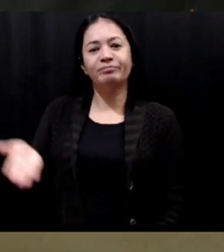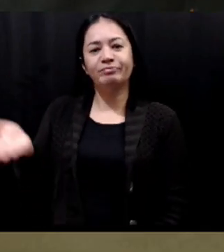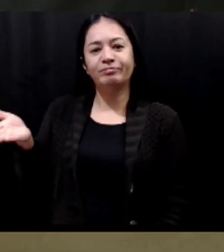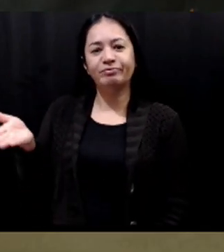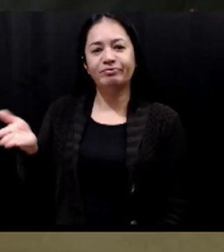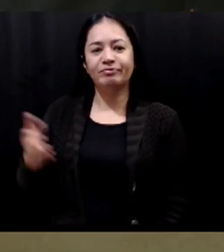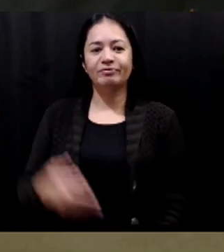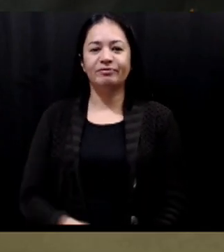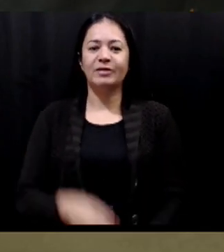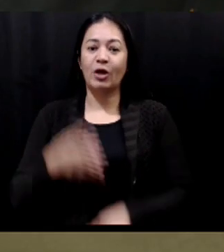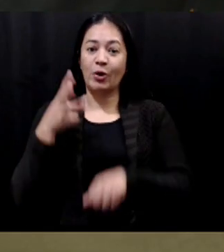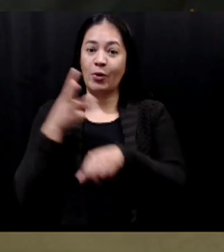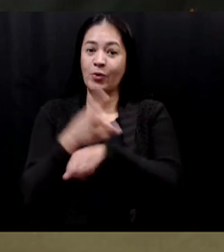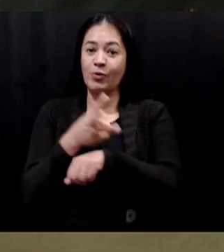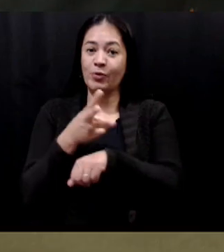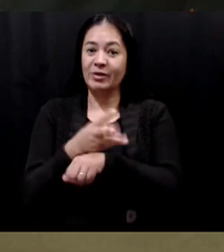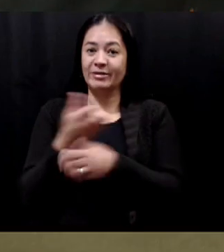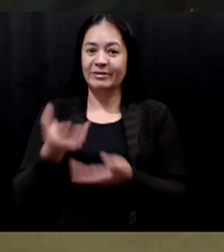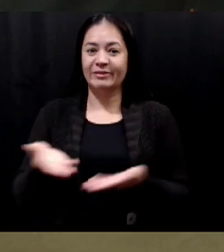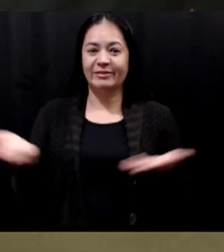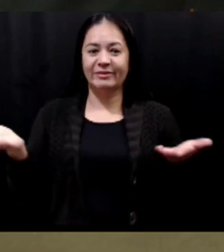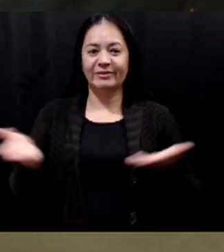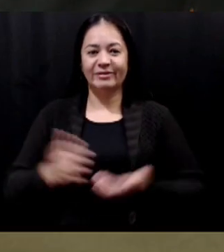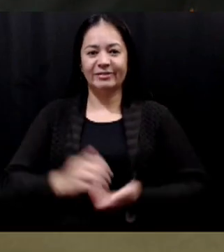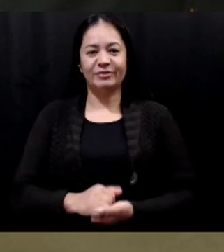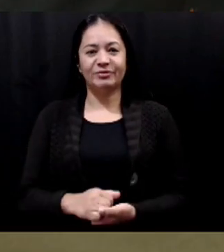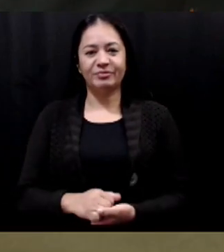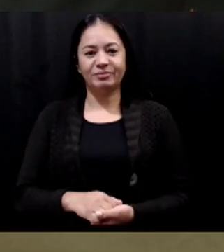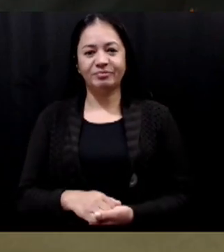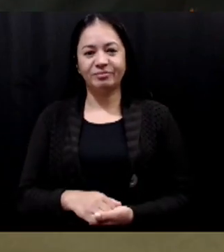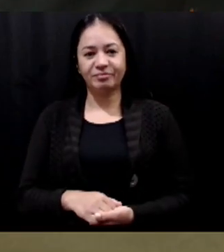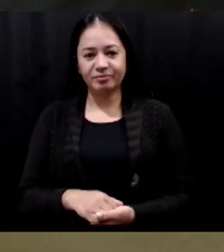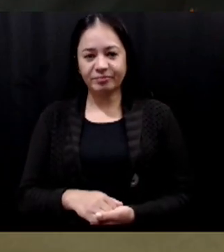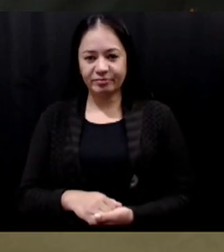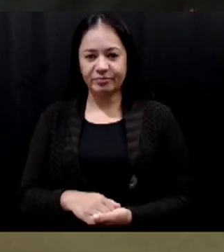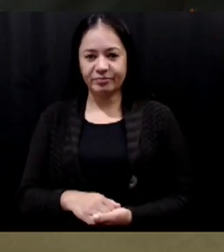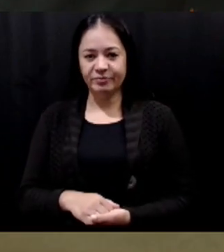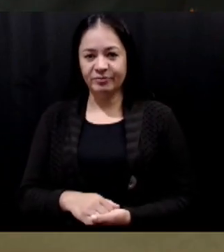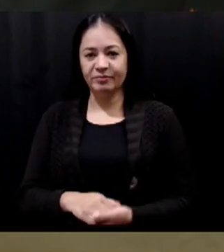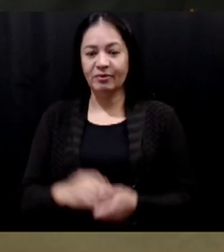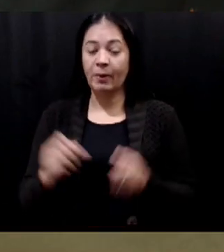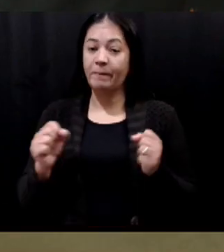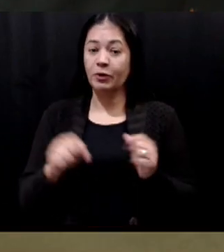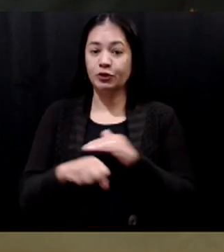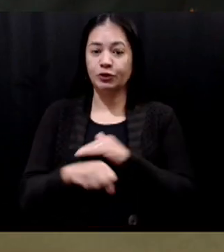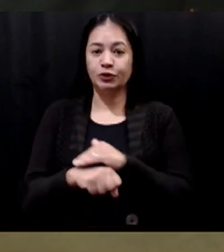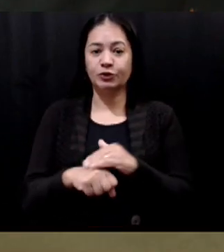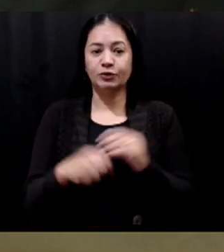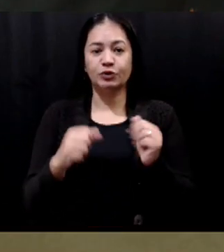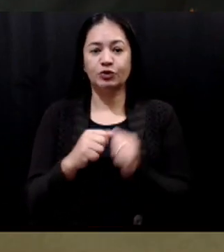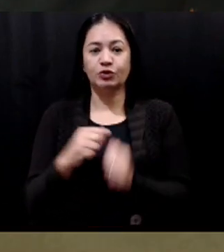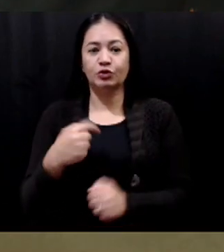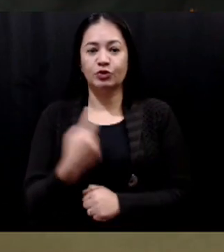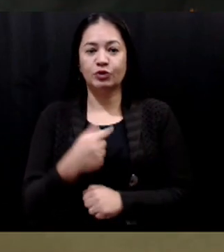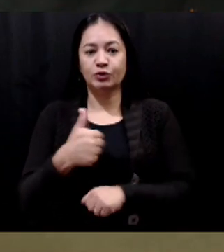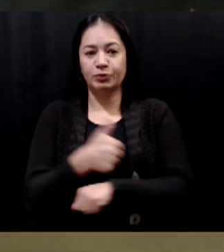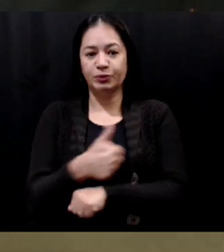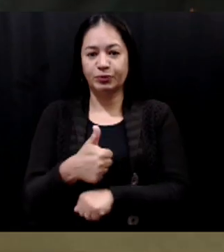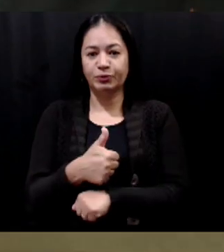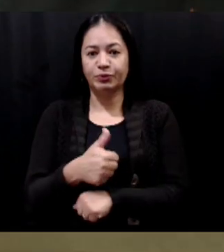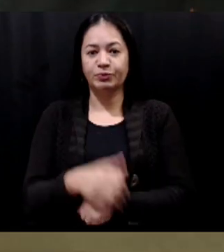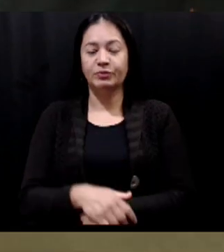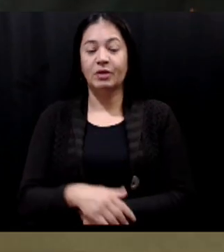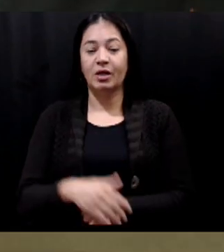978293776, telefone está na tela, o WhatsApp na tela para você. Você pode conversar com os nossos profissionais, tá bom? Daqui a pouquinho,